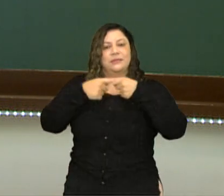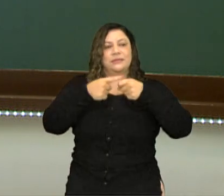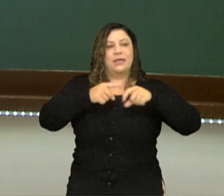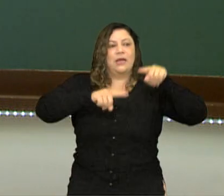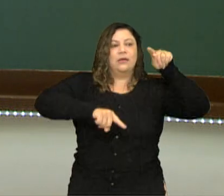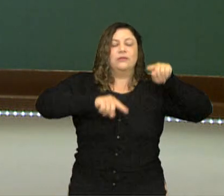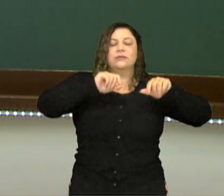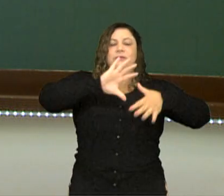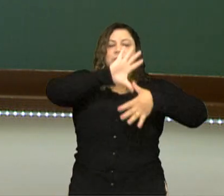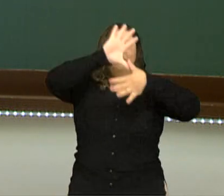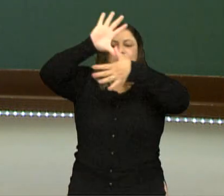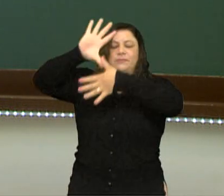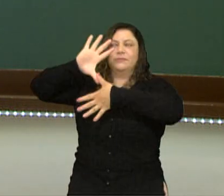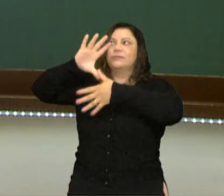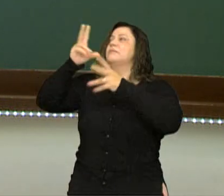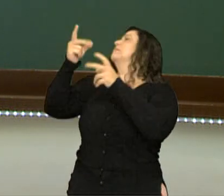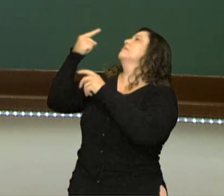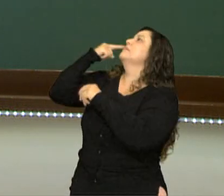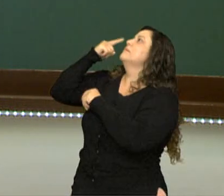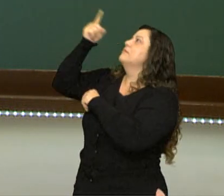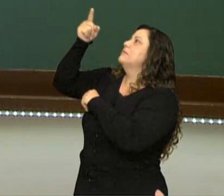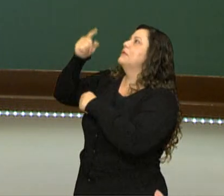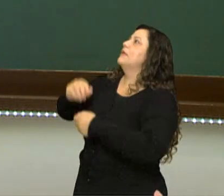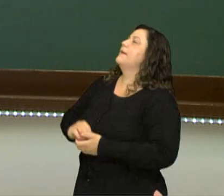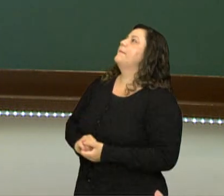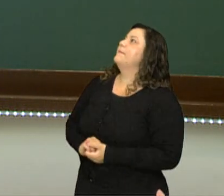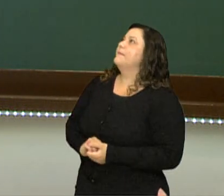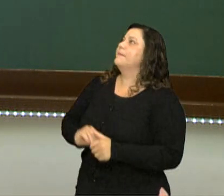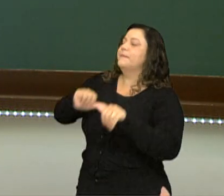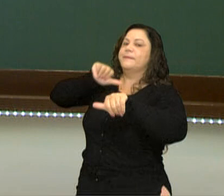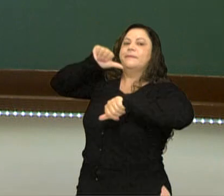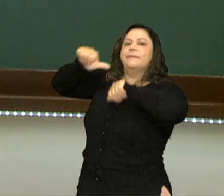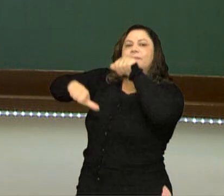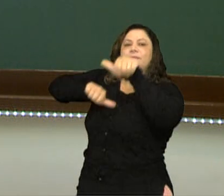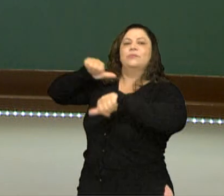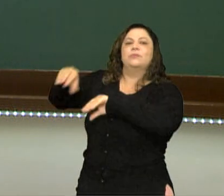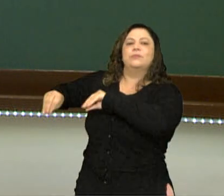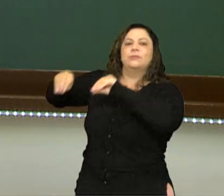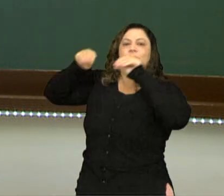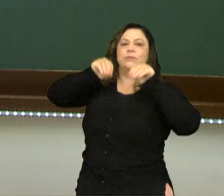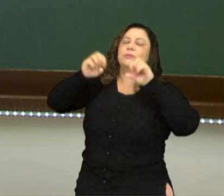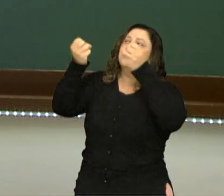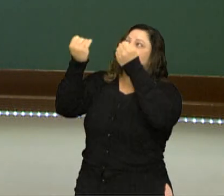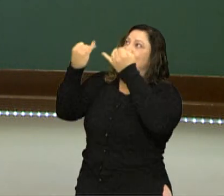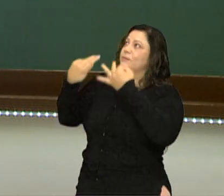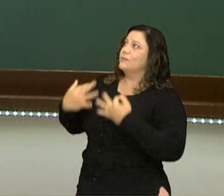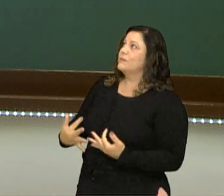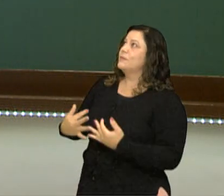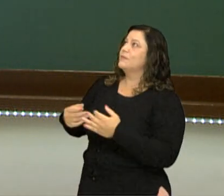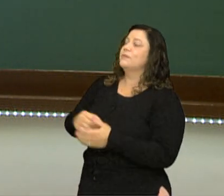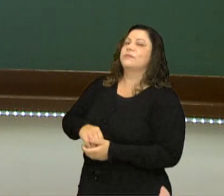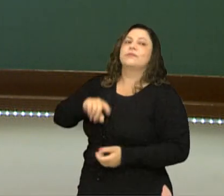né, vão trazer para nós essa mudança, essa transição da qual nós falamos. Então, aqui em